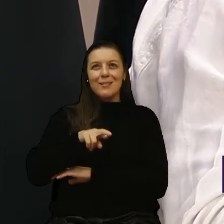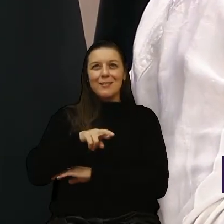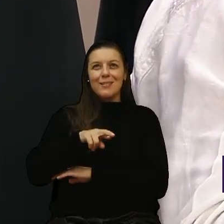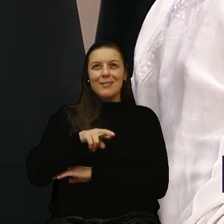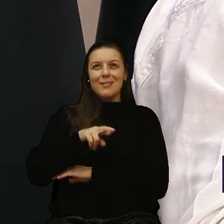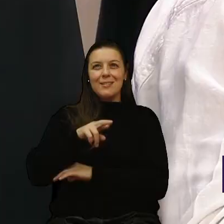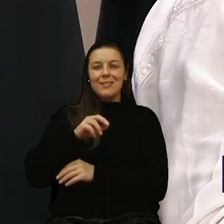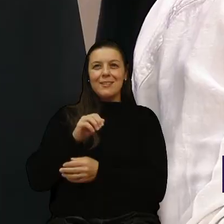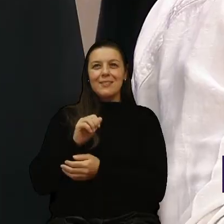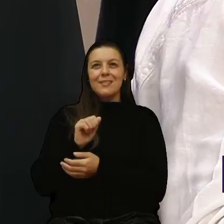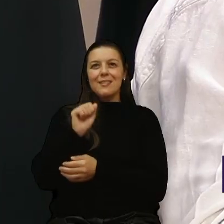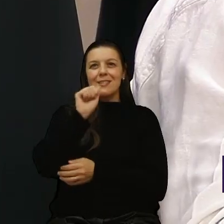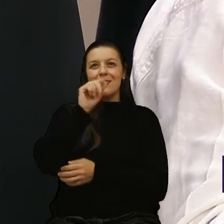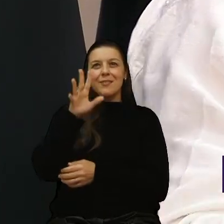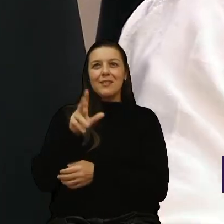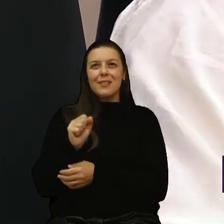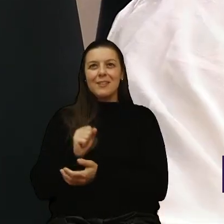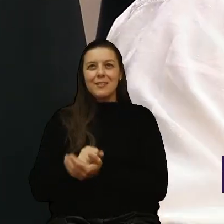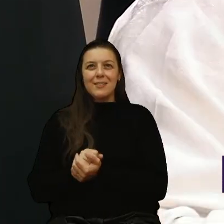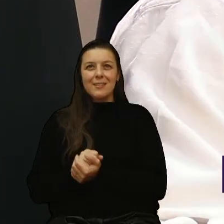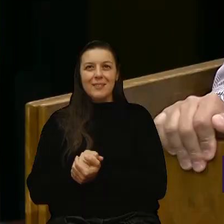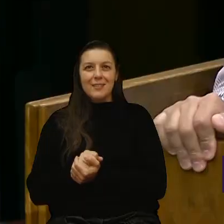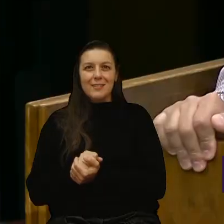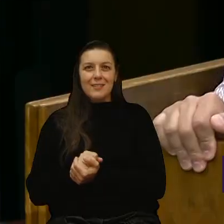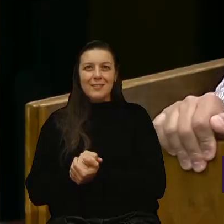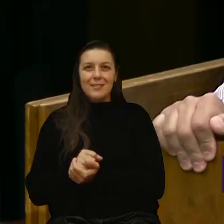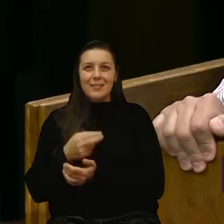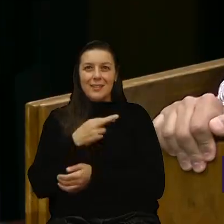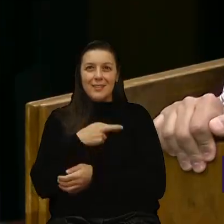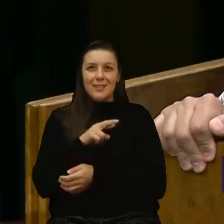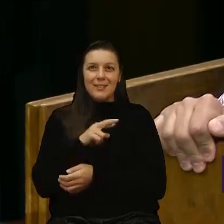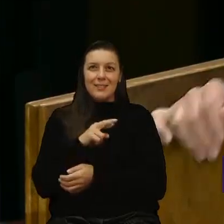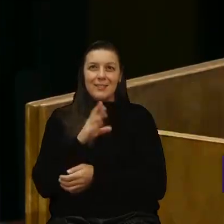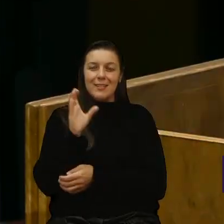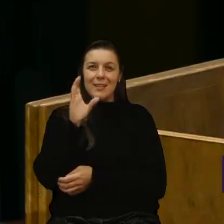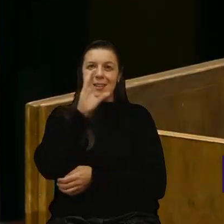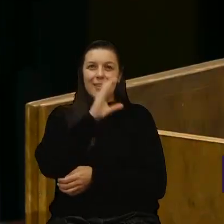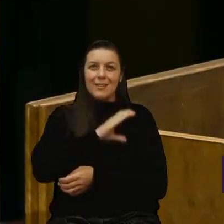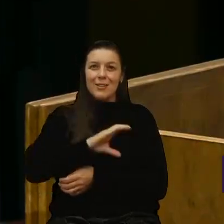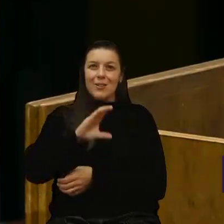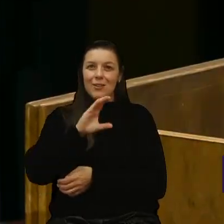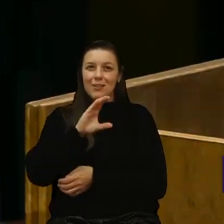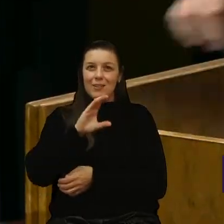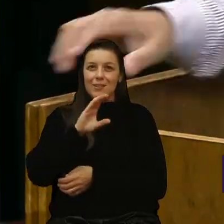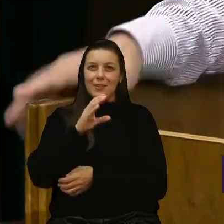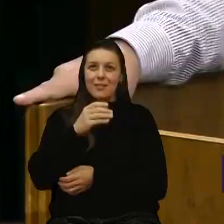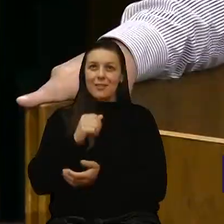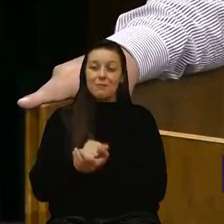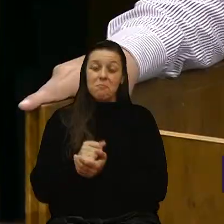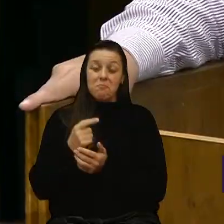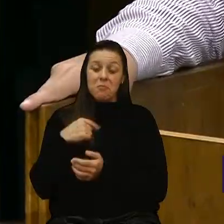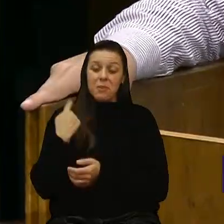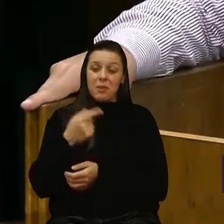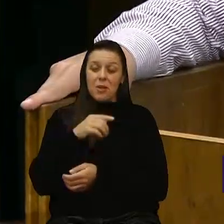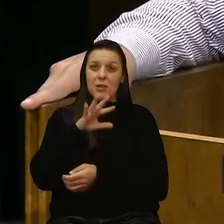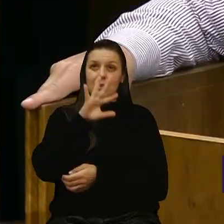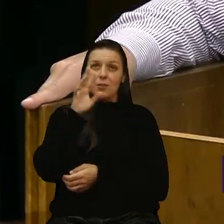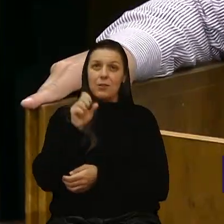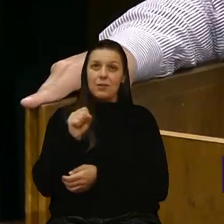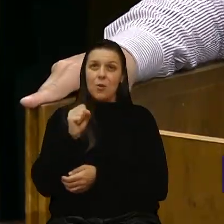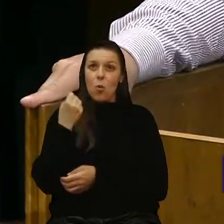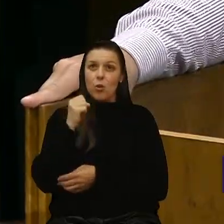Irmã Celsa, aqui minha amiga, tive uma formação católica e cristã. E nessa semana, para nós africanistas, o 8